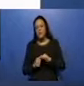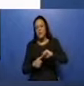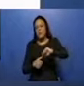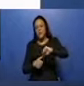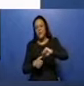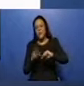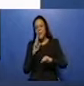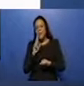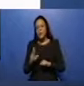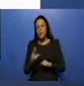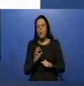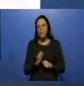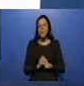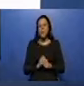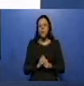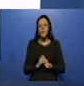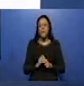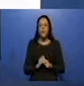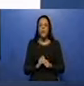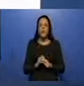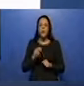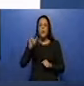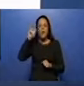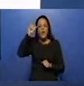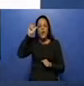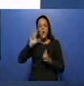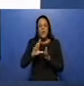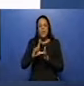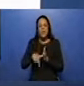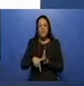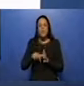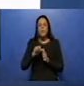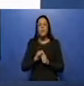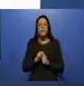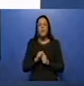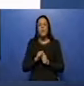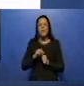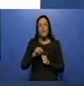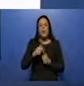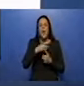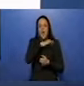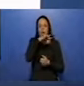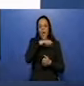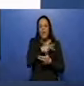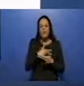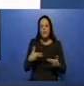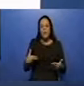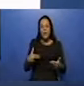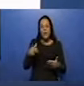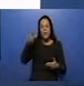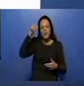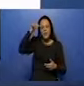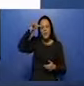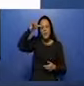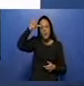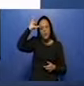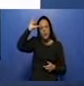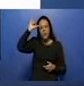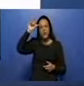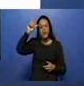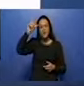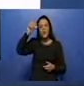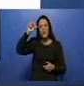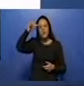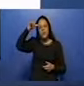cortejo de animais inteiramente novos para os habitantes dessa terra. Bois, vacas, porcos,